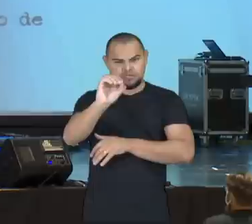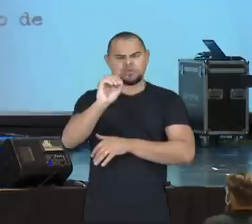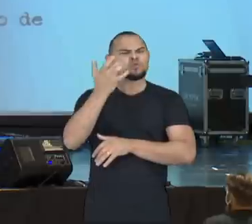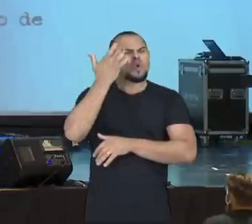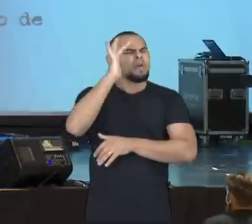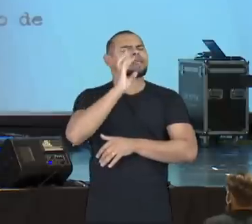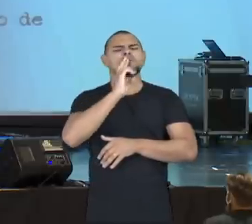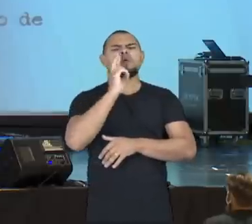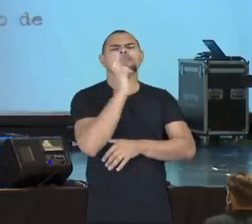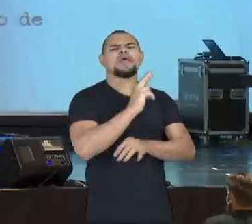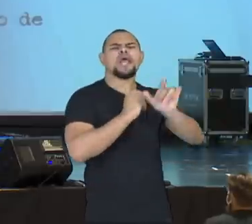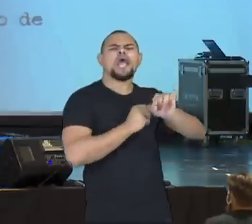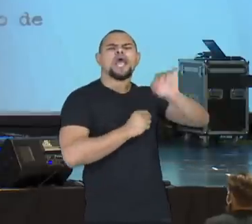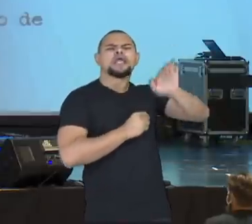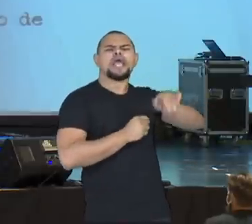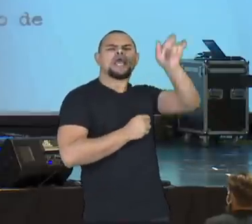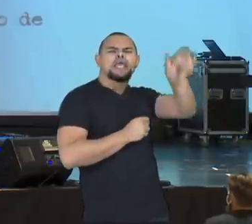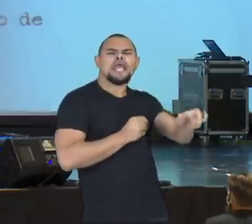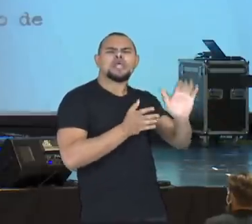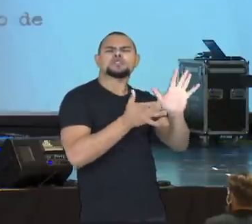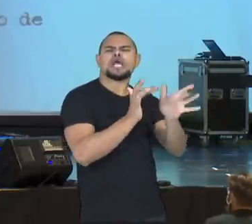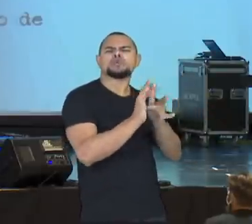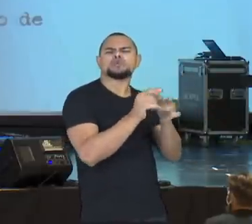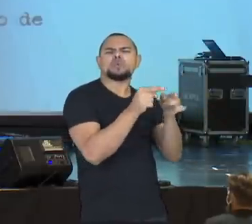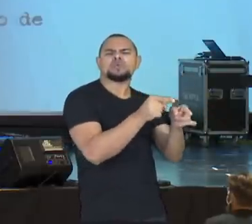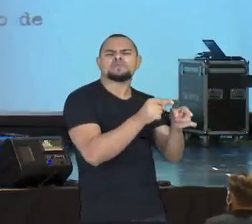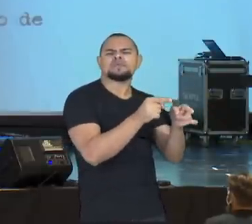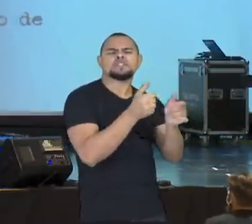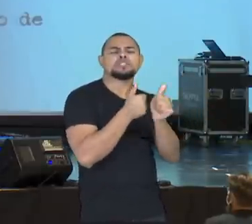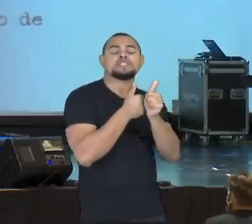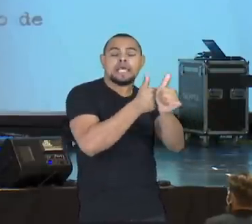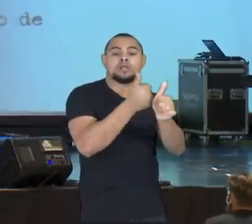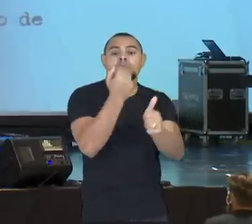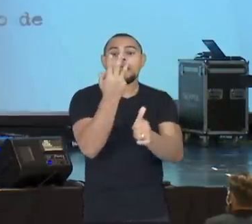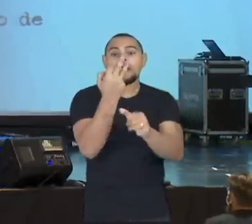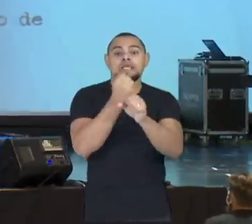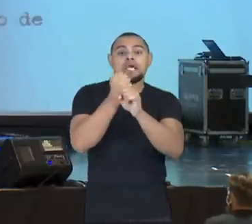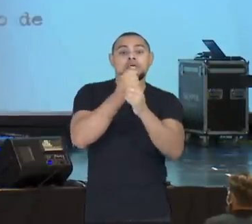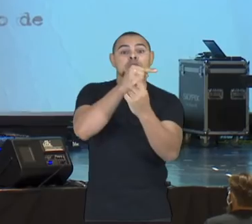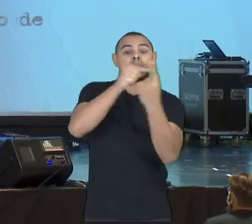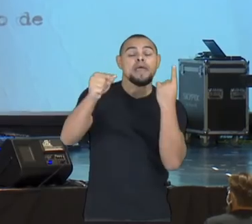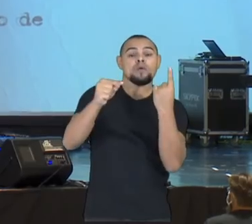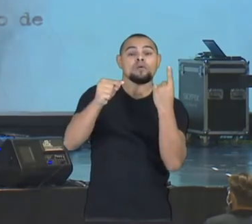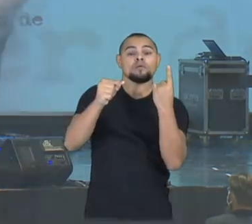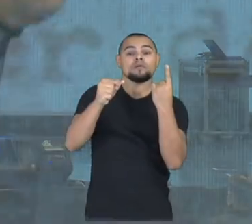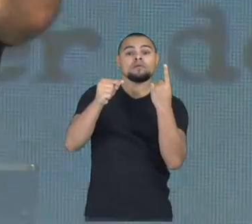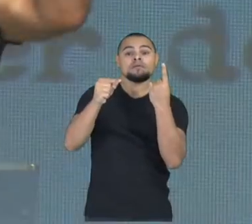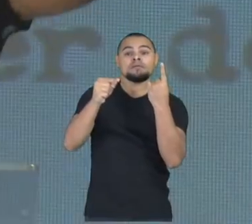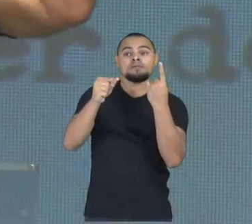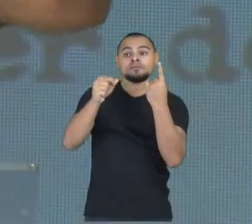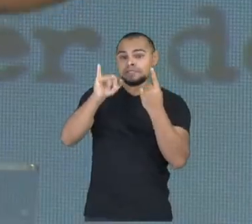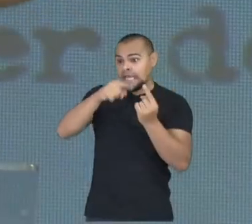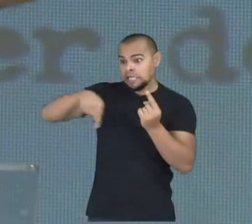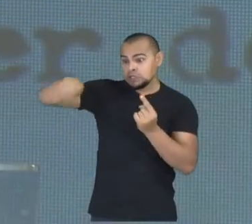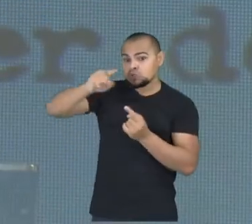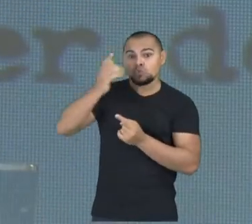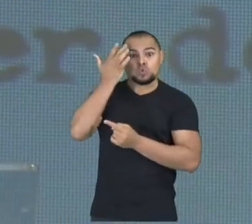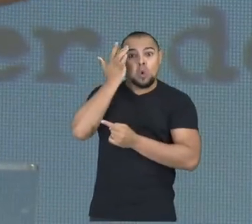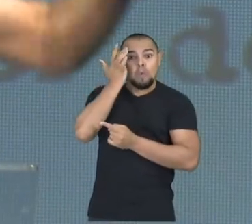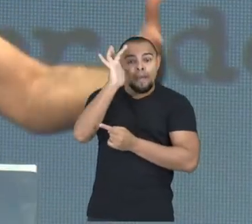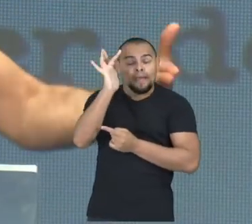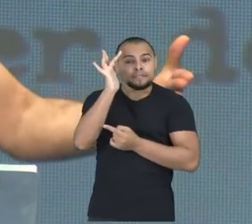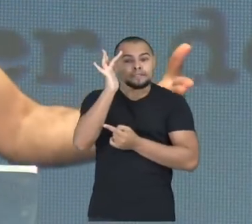soubessem exatamente quem era aquele que eles haviam seguido por 3 anos e meio, gente. Eles não teriam morrido por